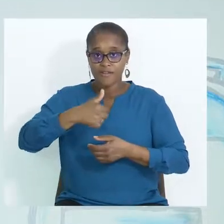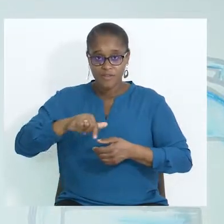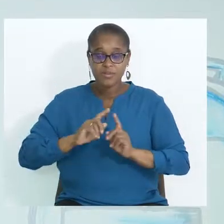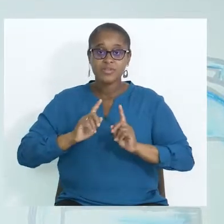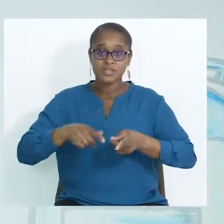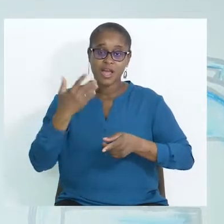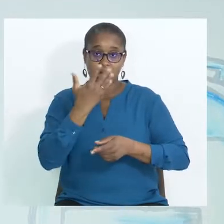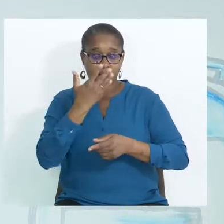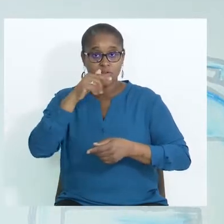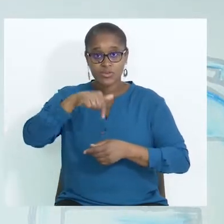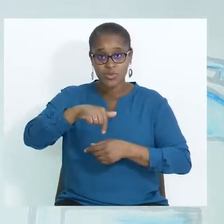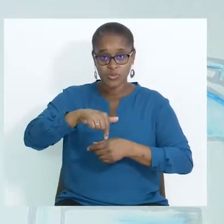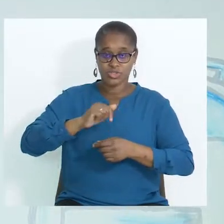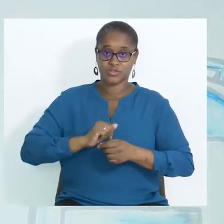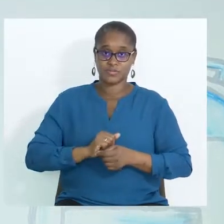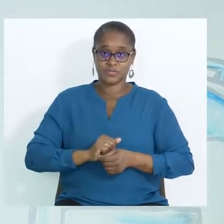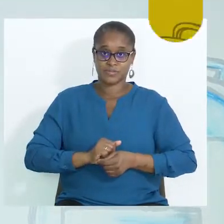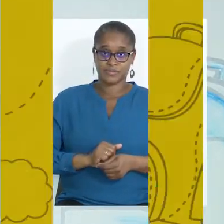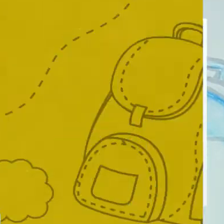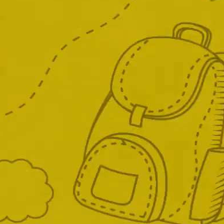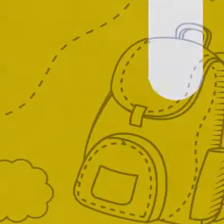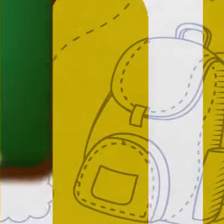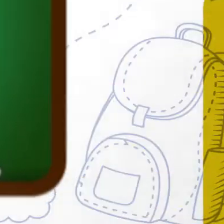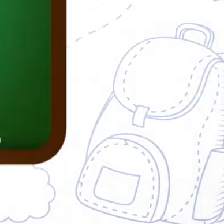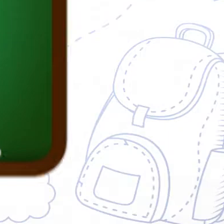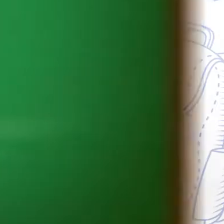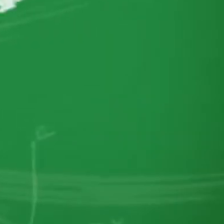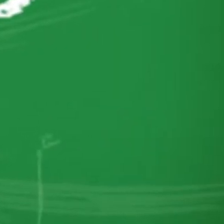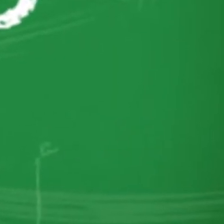vamos entrar na nossa aula de hoje